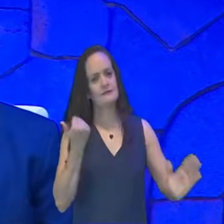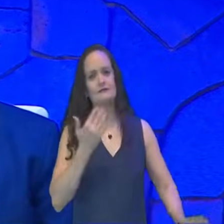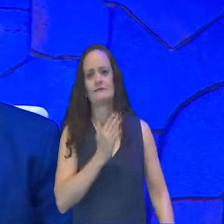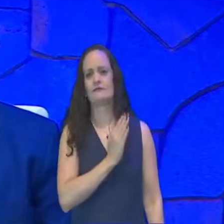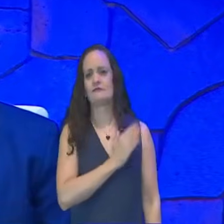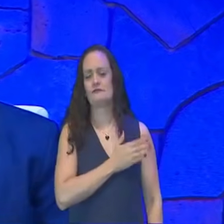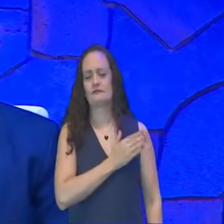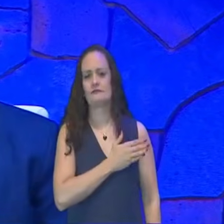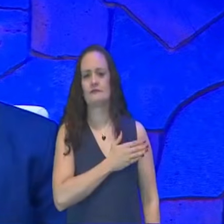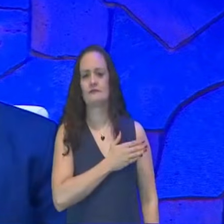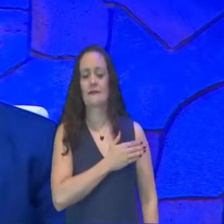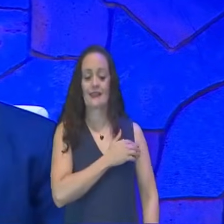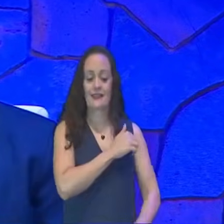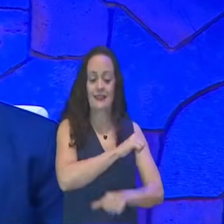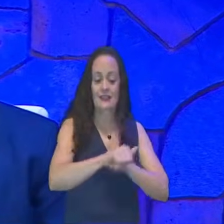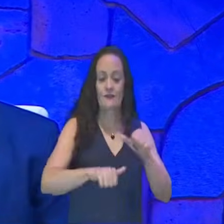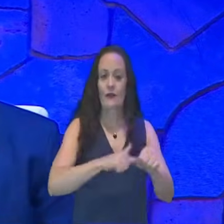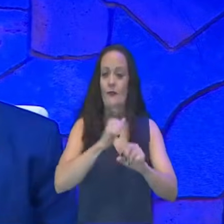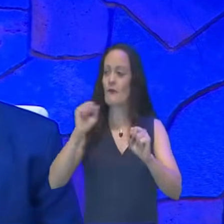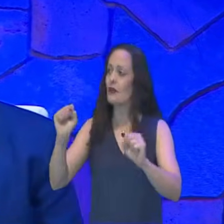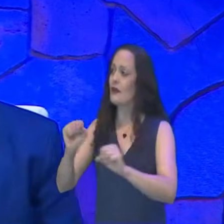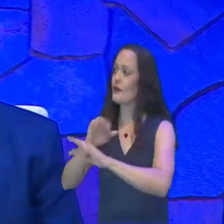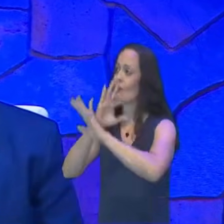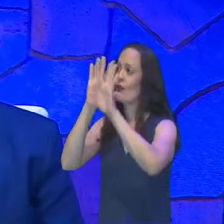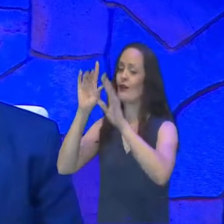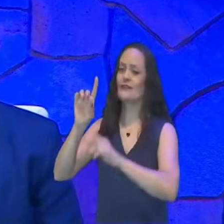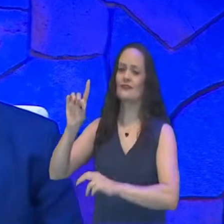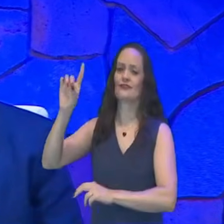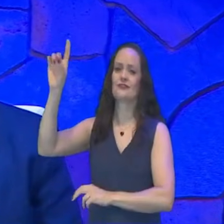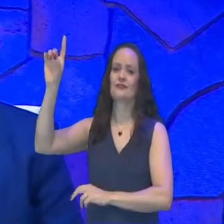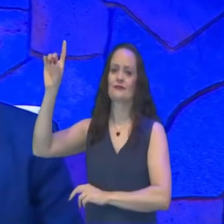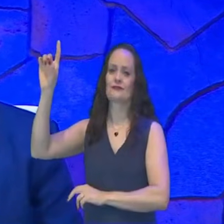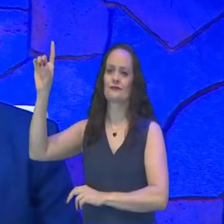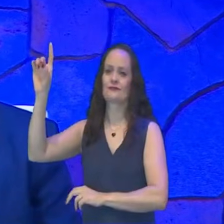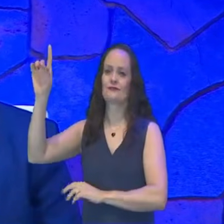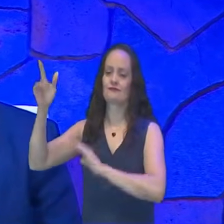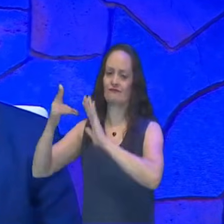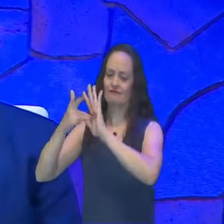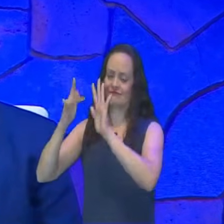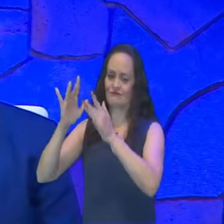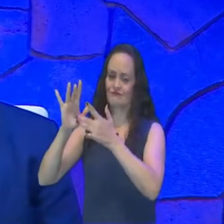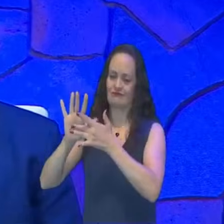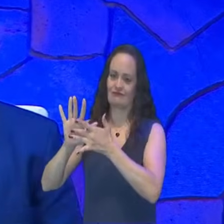pela glória e pela beleza de Cristo Jesus.